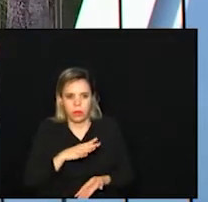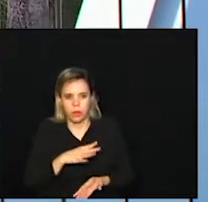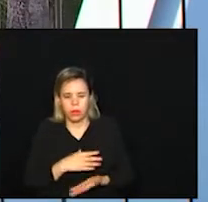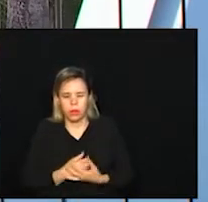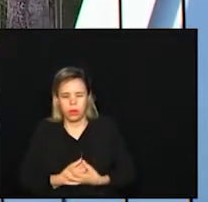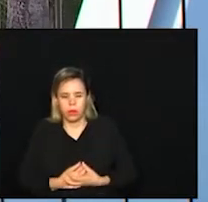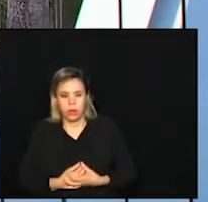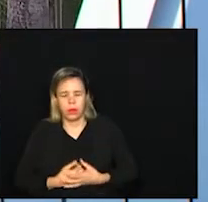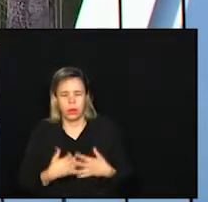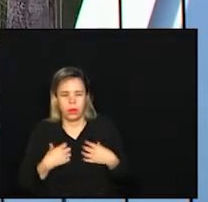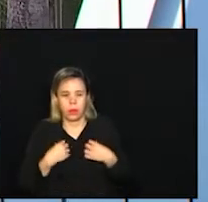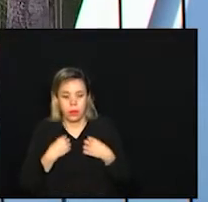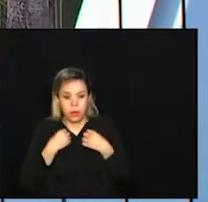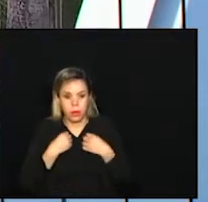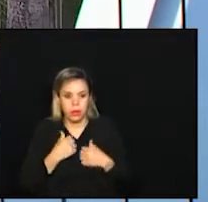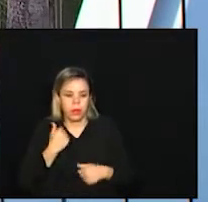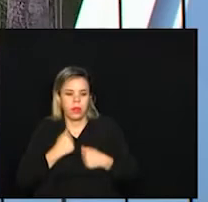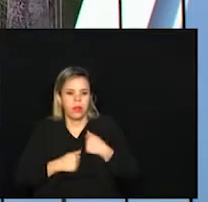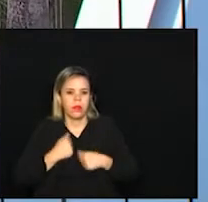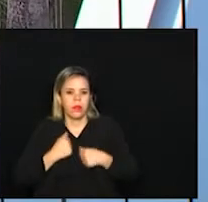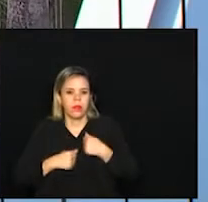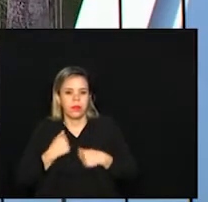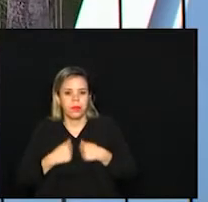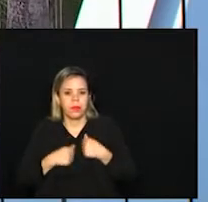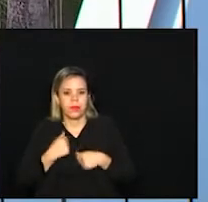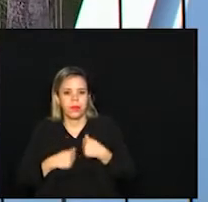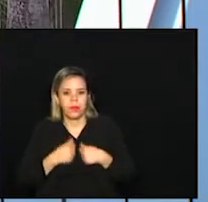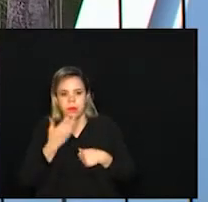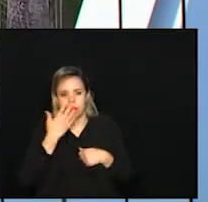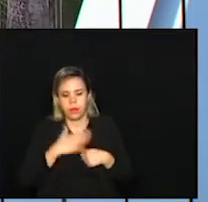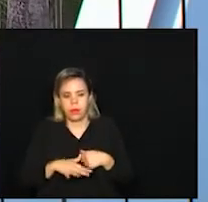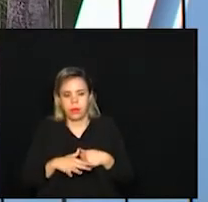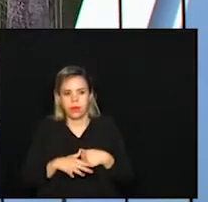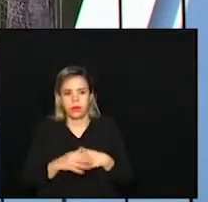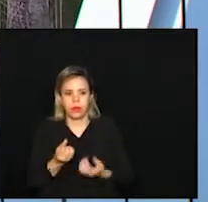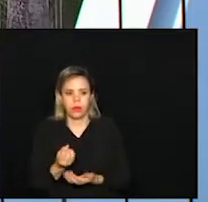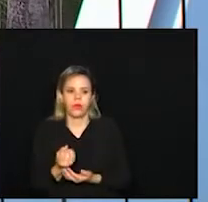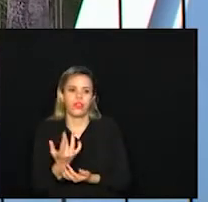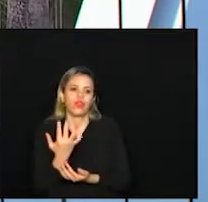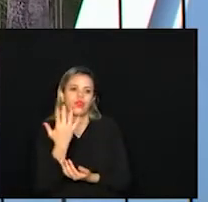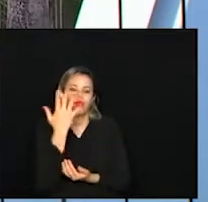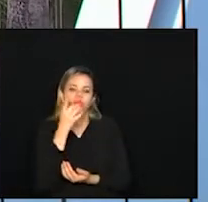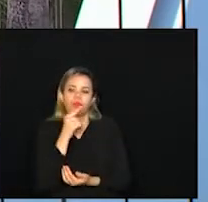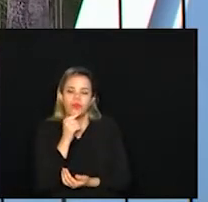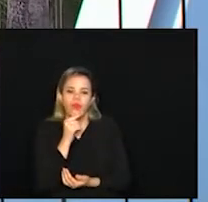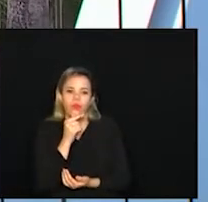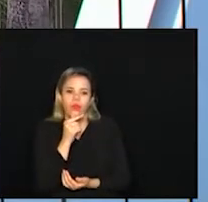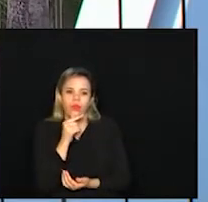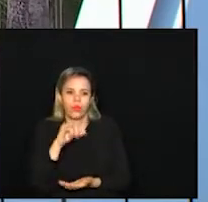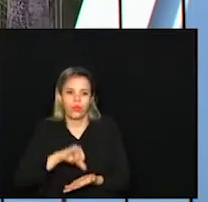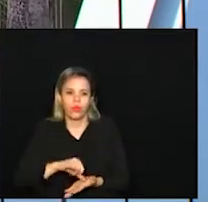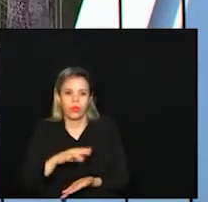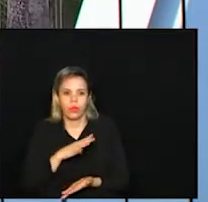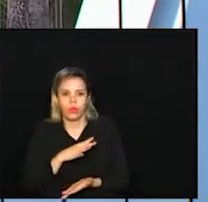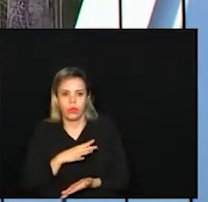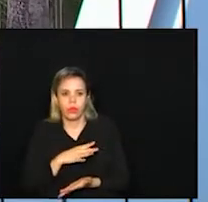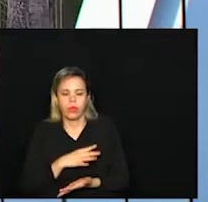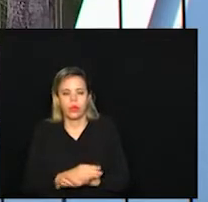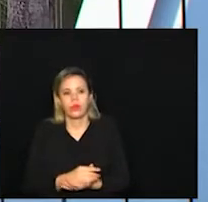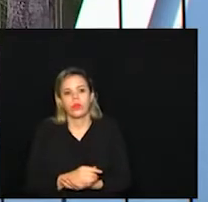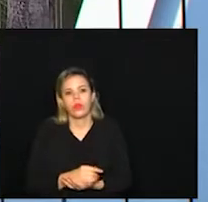cidade e banhar nessas essas crianças no chafariz ali e uma uma uma